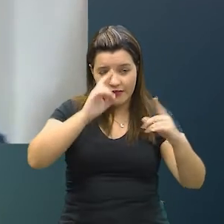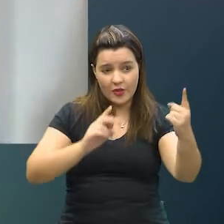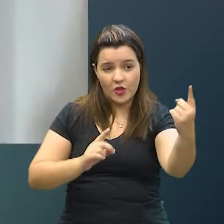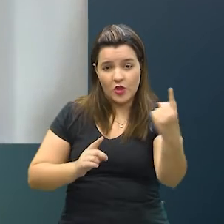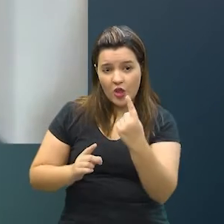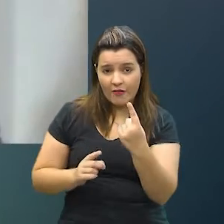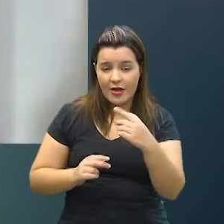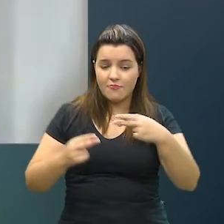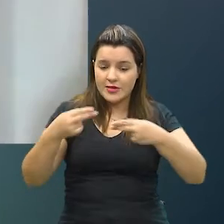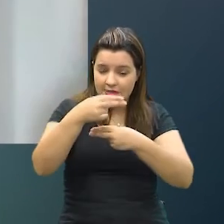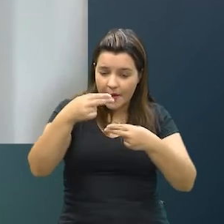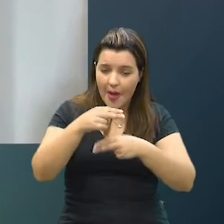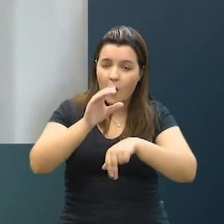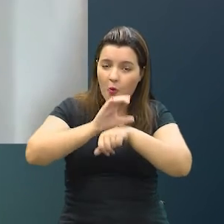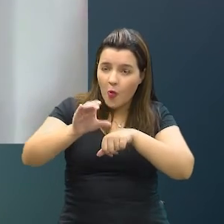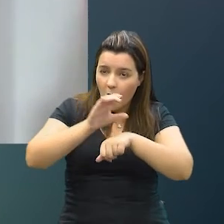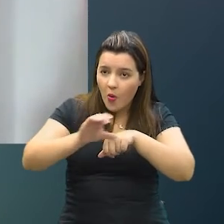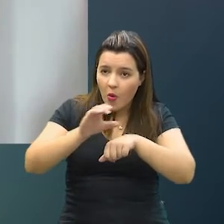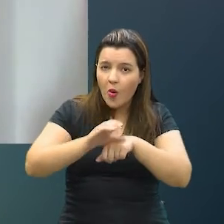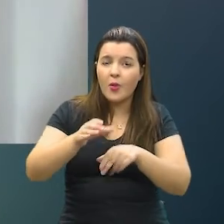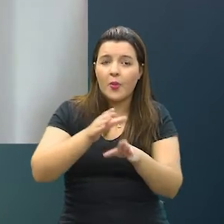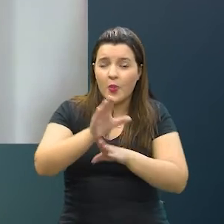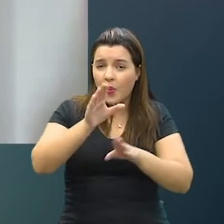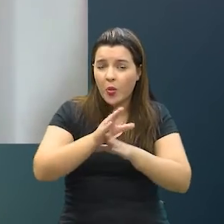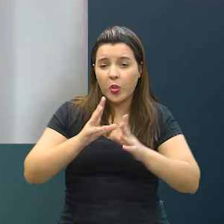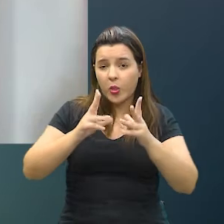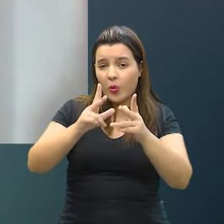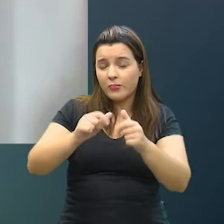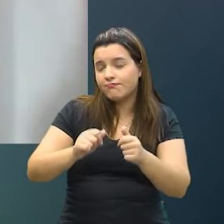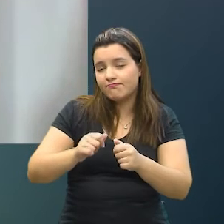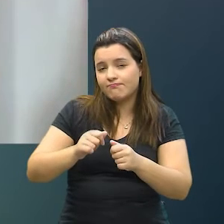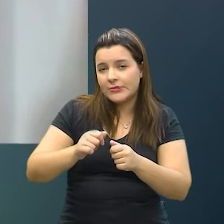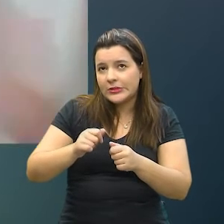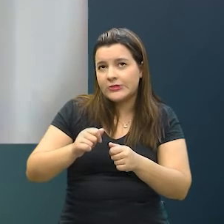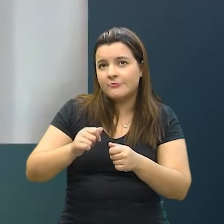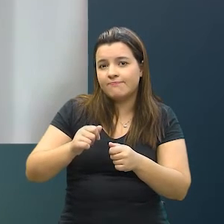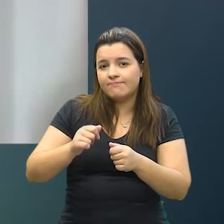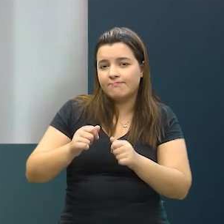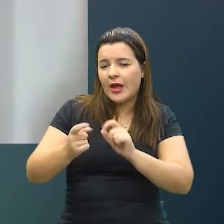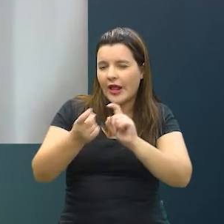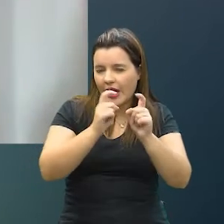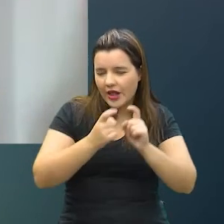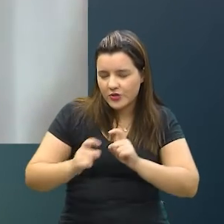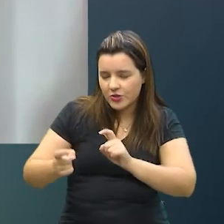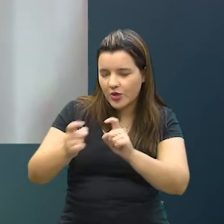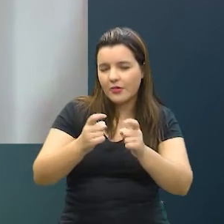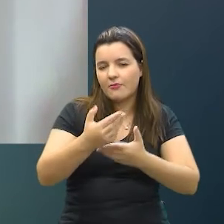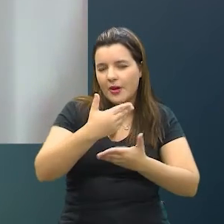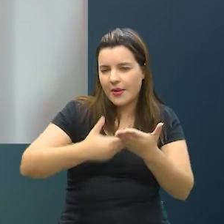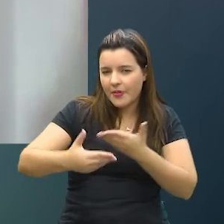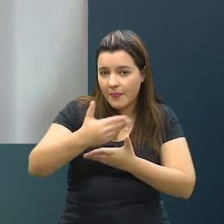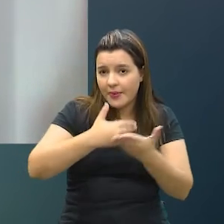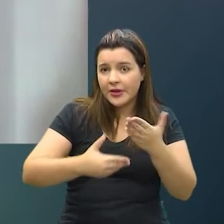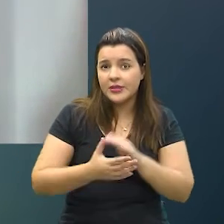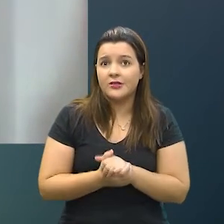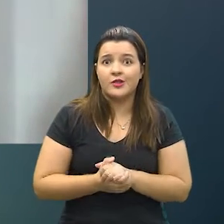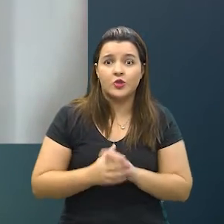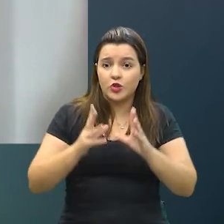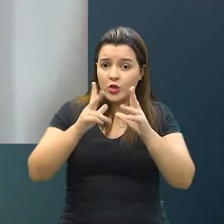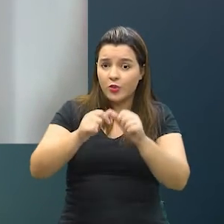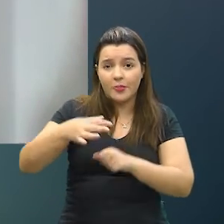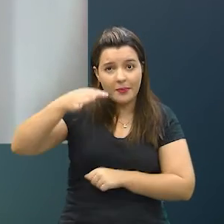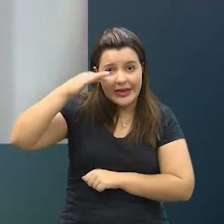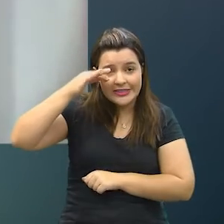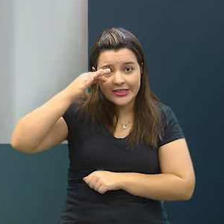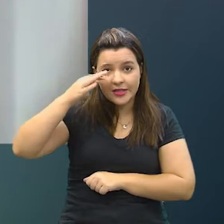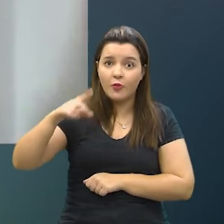de um curso, ele tinha acesso a uma consultoria, ele tinha acesso a fazer relacionamento com outros empreendedores, né? Então, nós